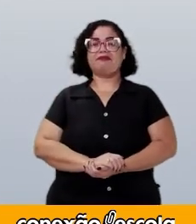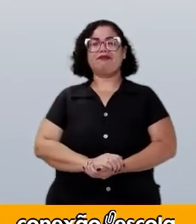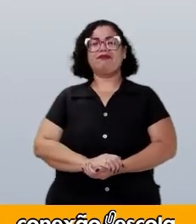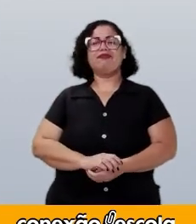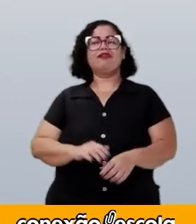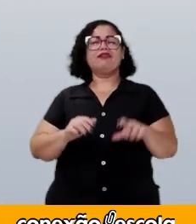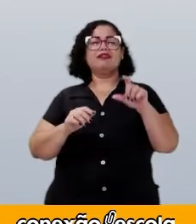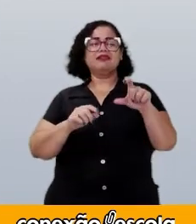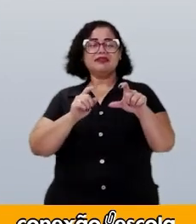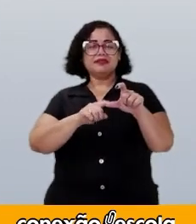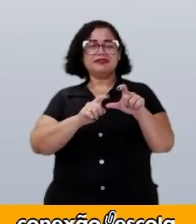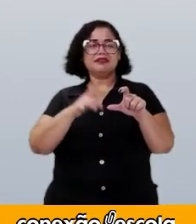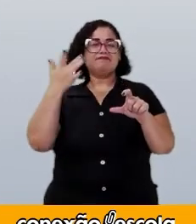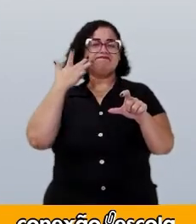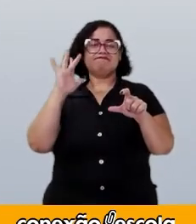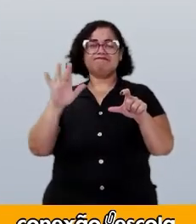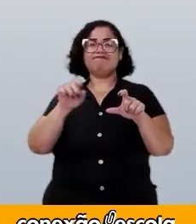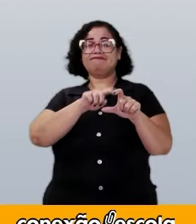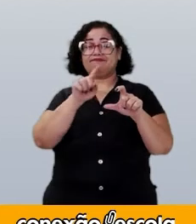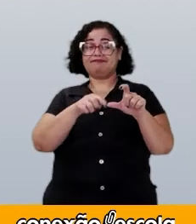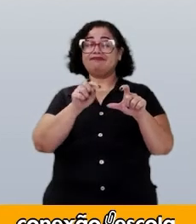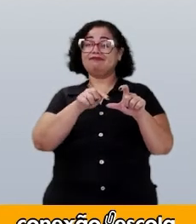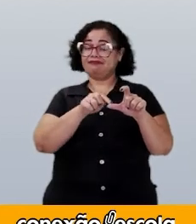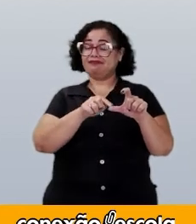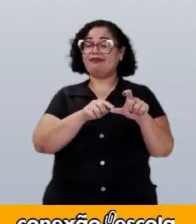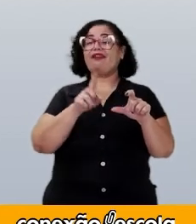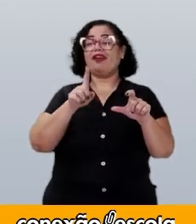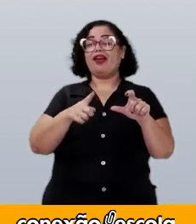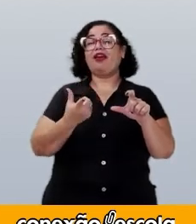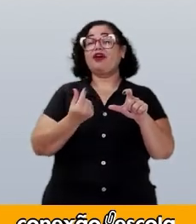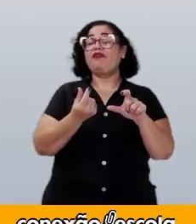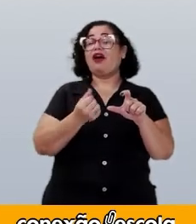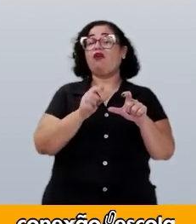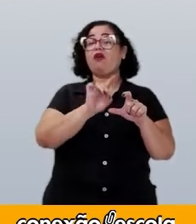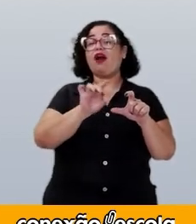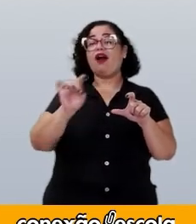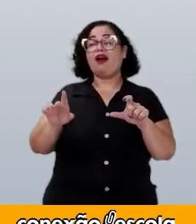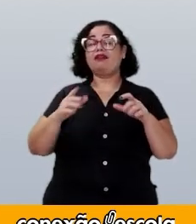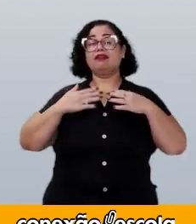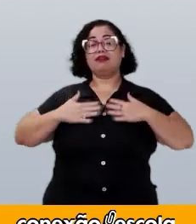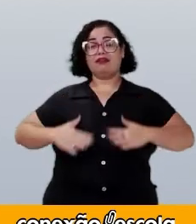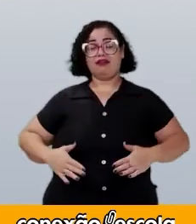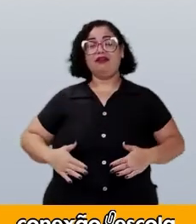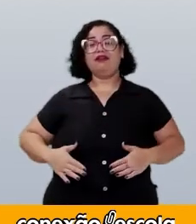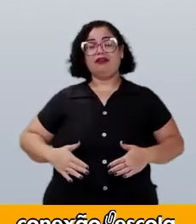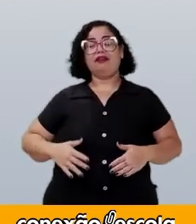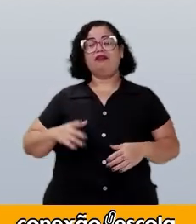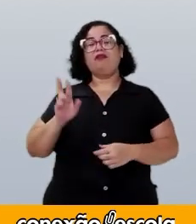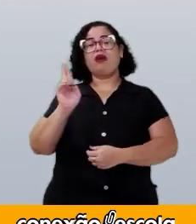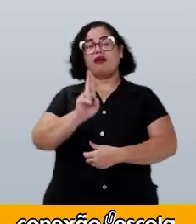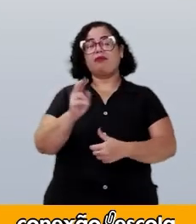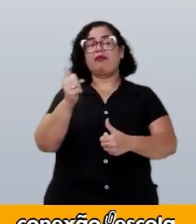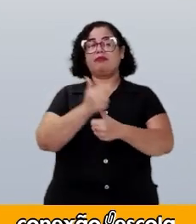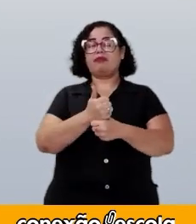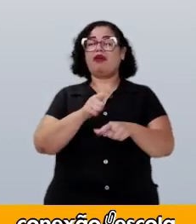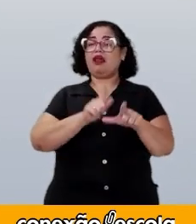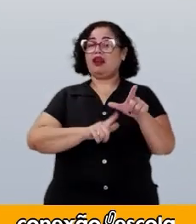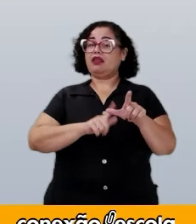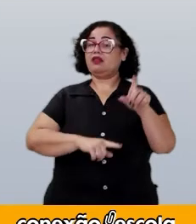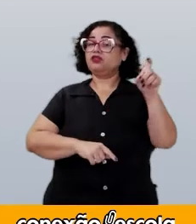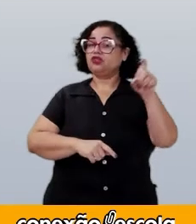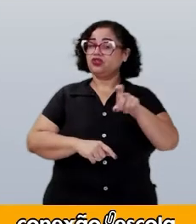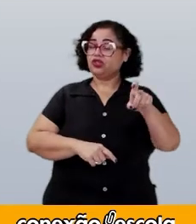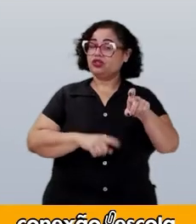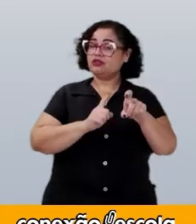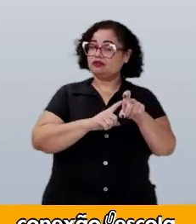do problema, nesse caso será incógnita, é o preço de cada blusa. Vamos representar usando a letra